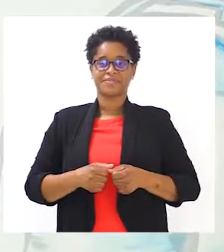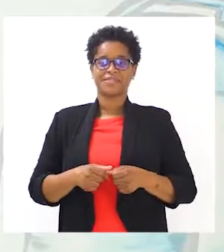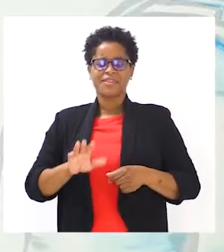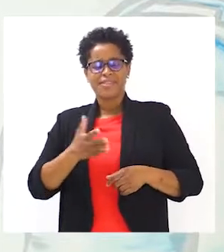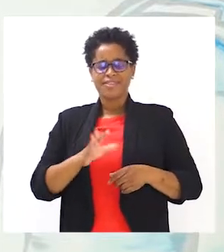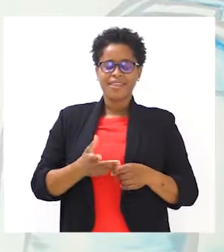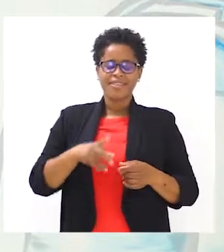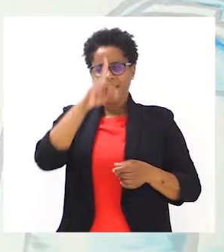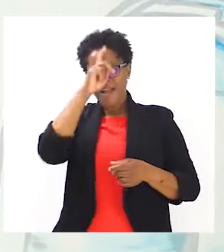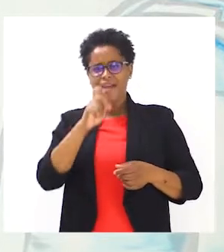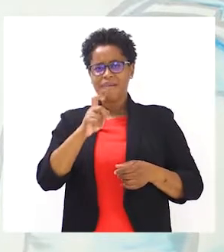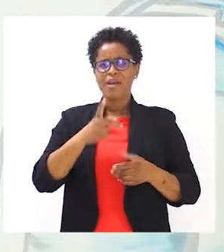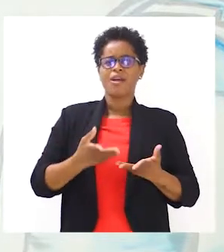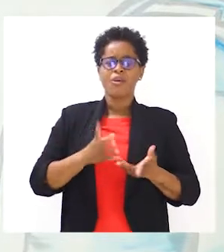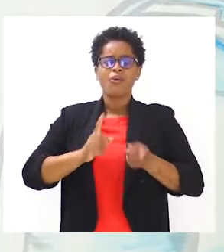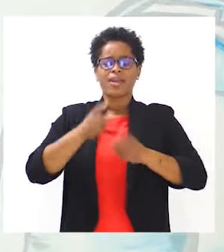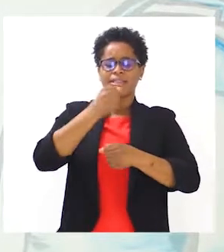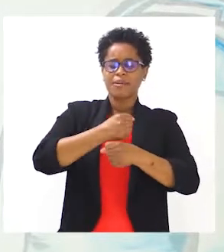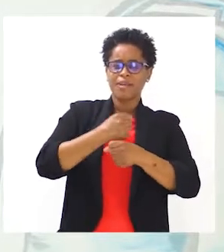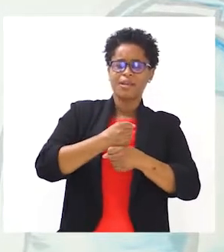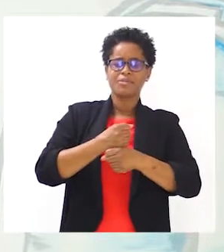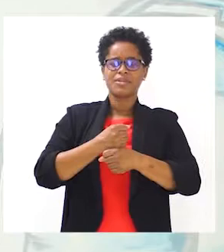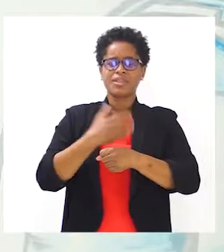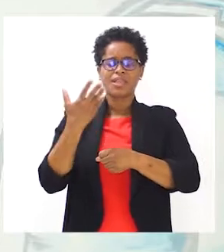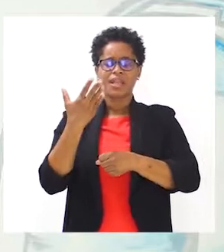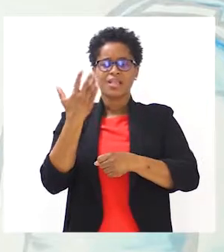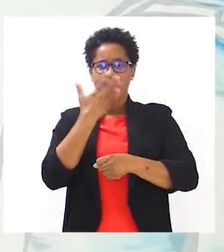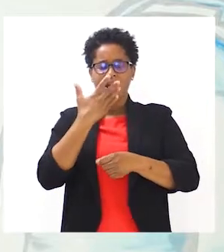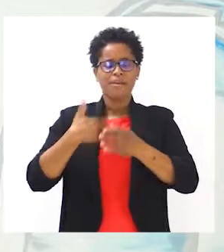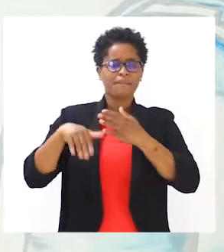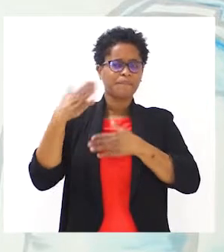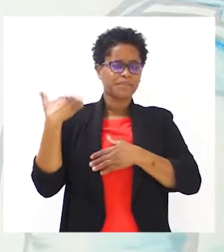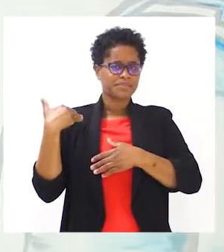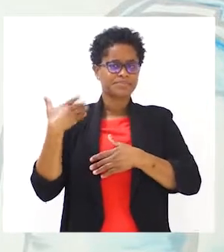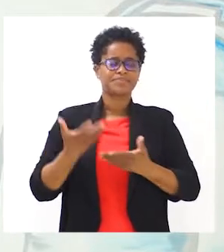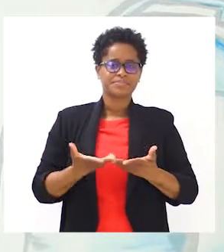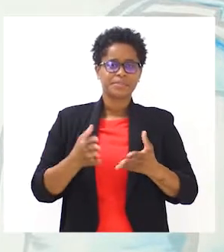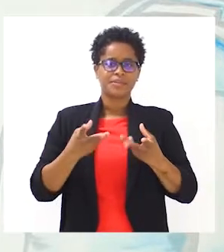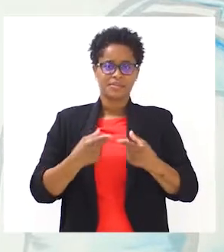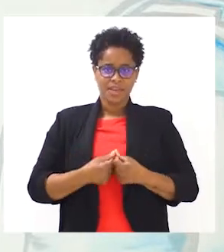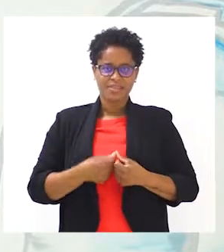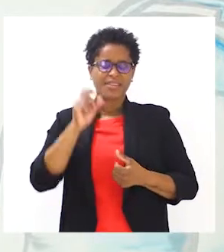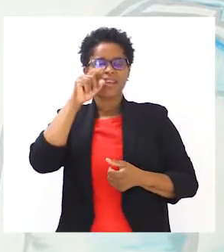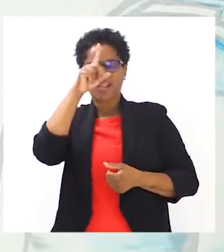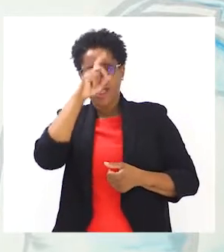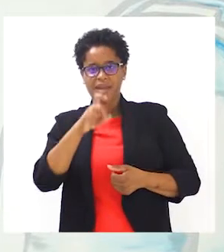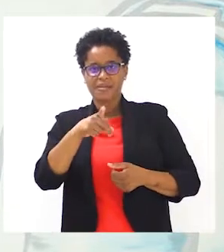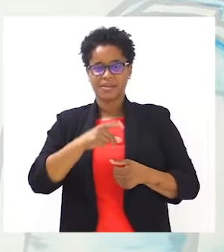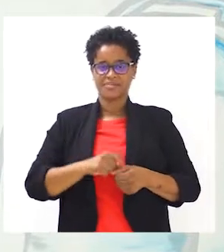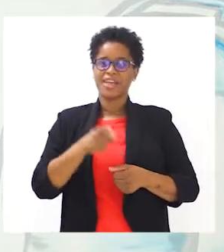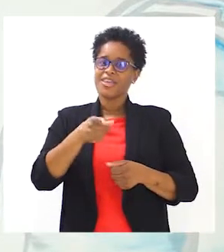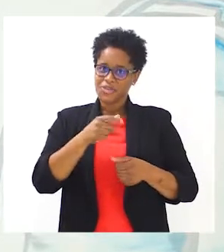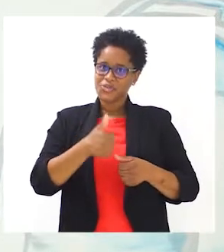Vamos tentar recordar o que é que vimos na nossa última aula de matemática. Quem se lembra?